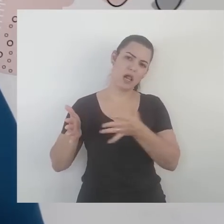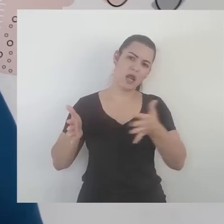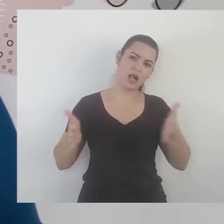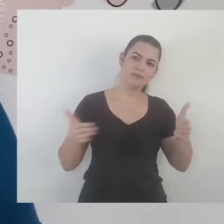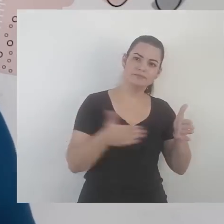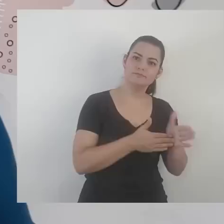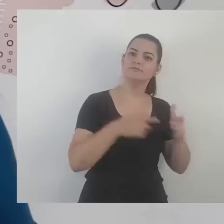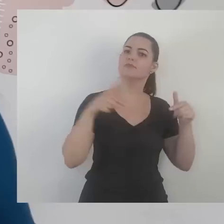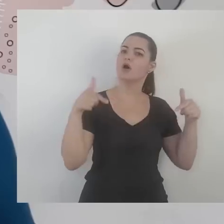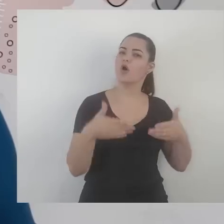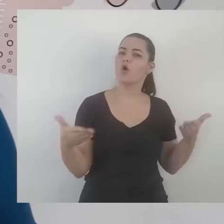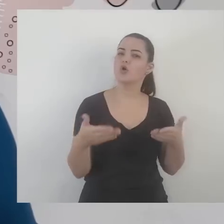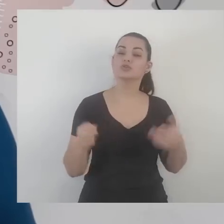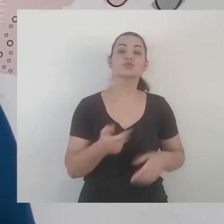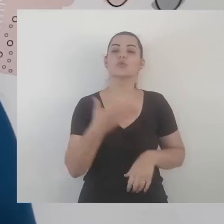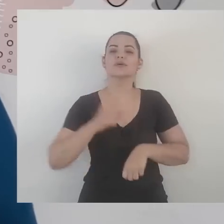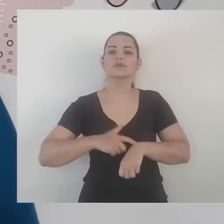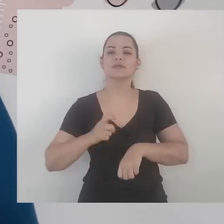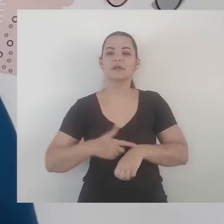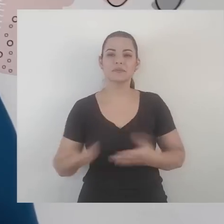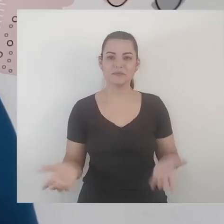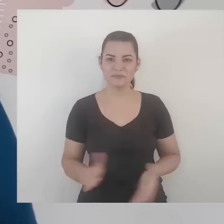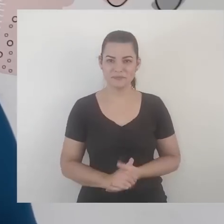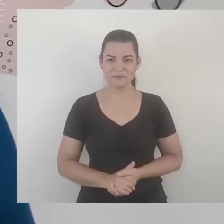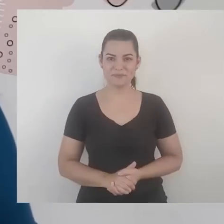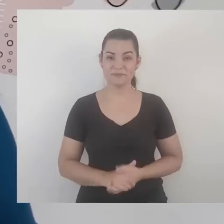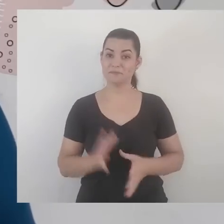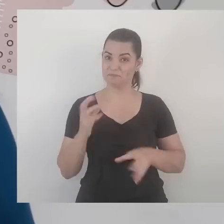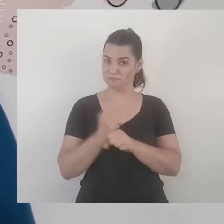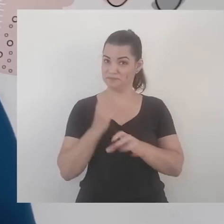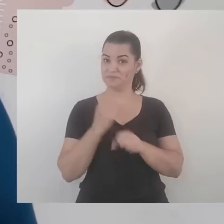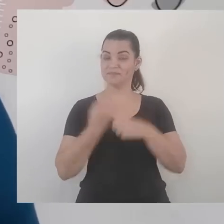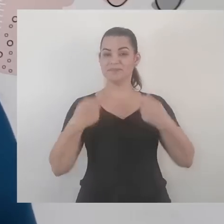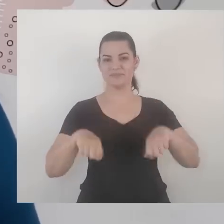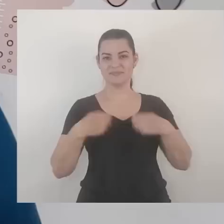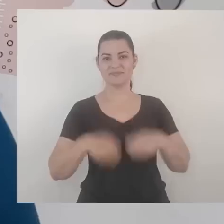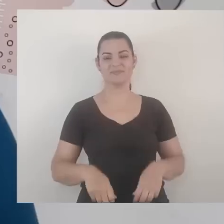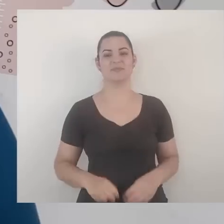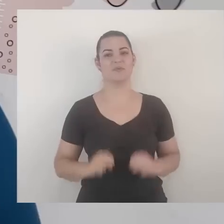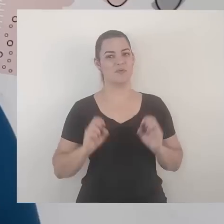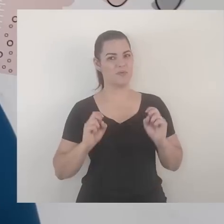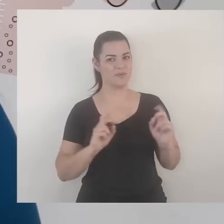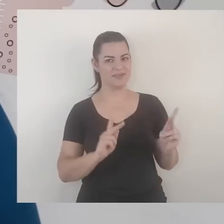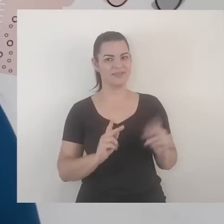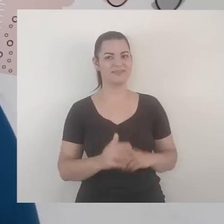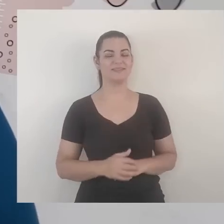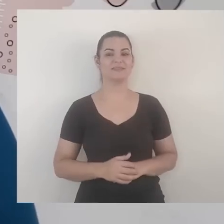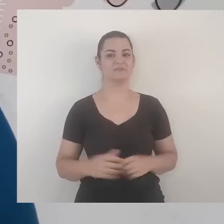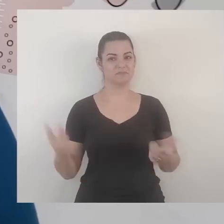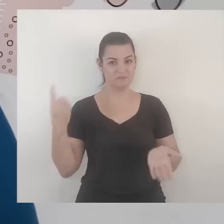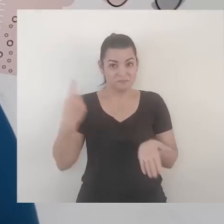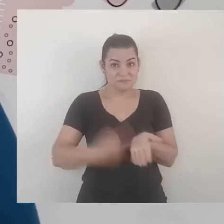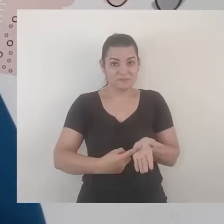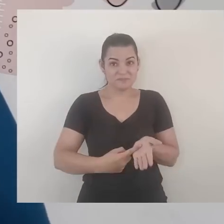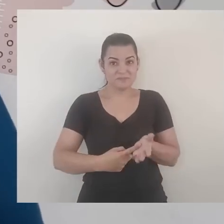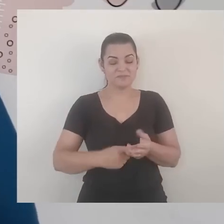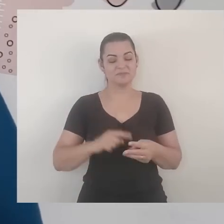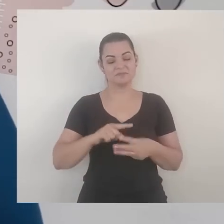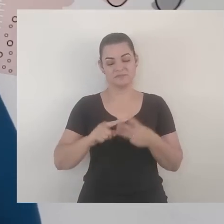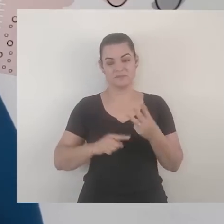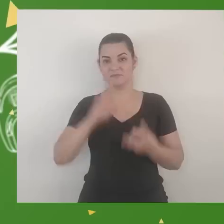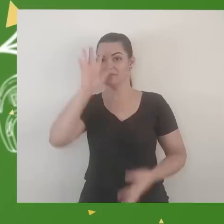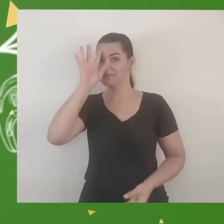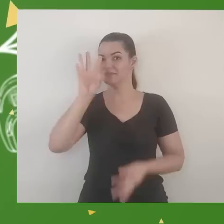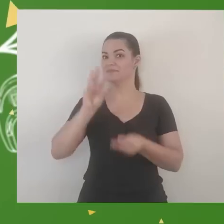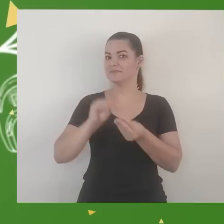e depois a segunda ideia aí pensando no primeiro voo do 14 bis. Combinado? Então, essa é